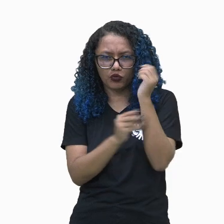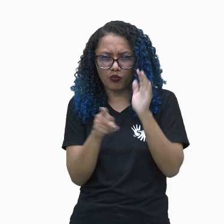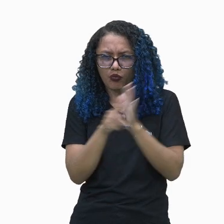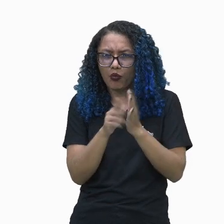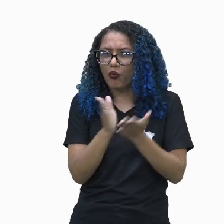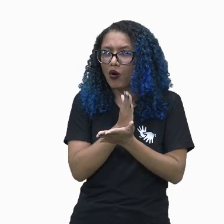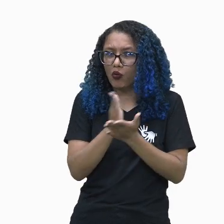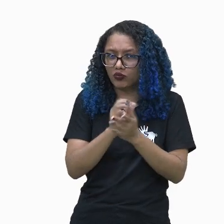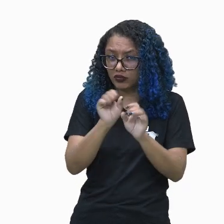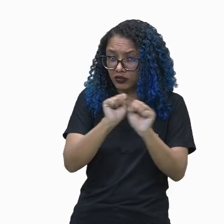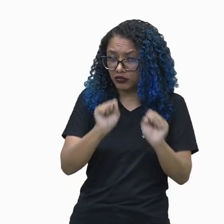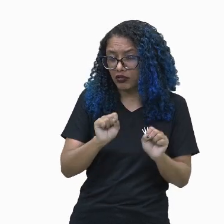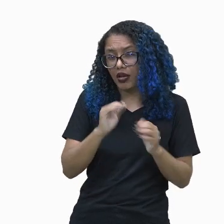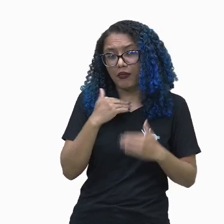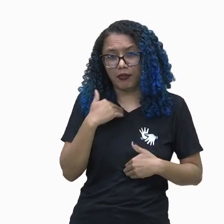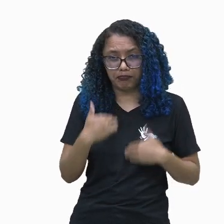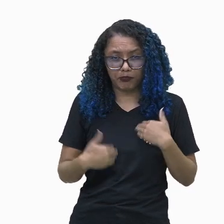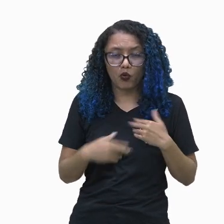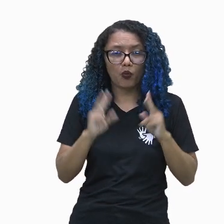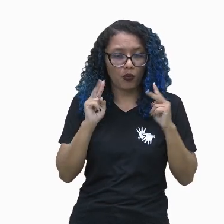corpo humano, por exemplo.